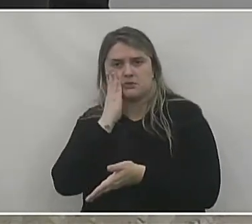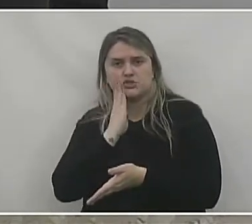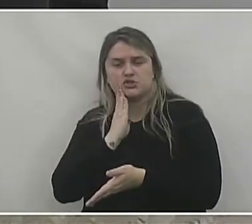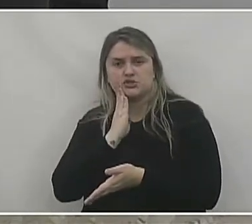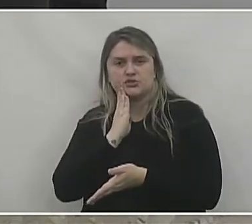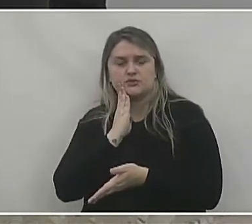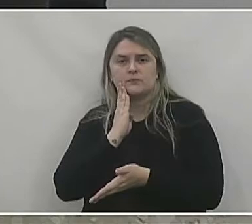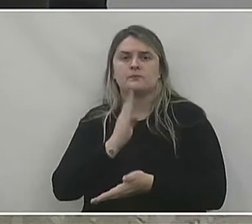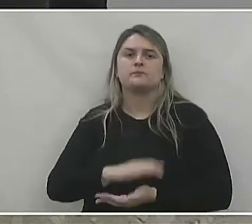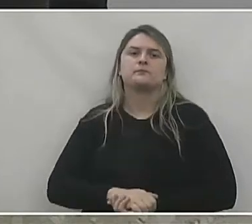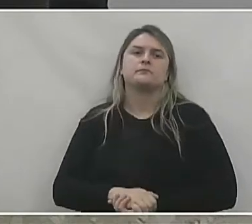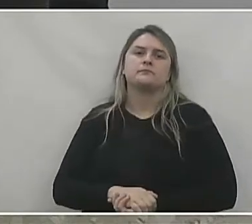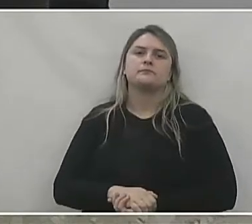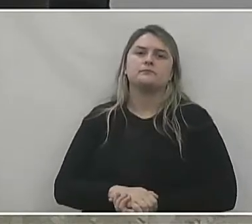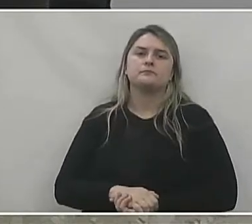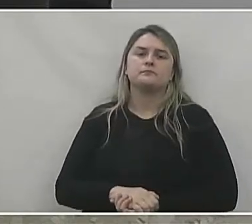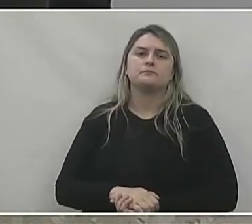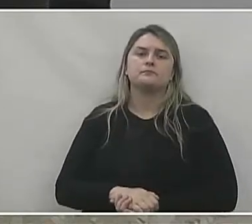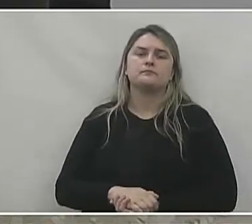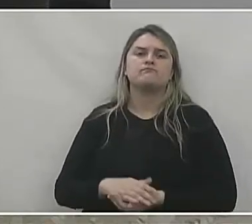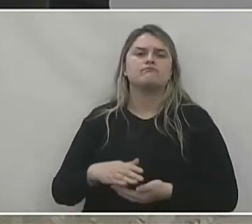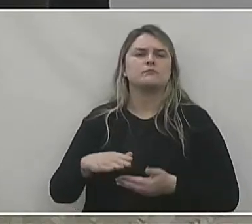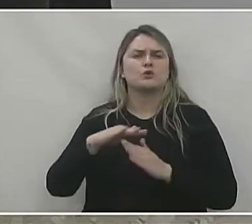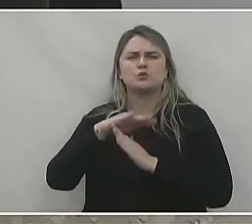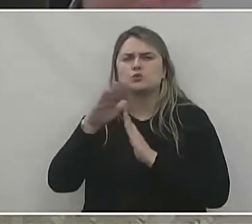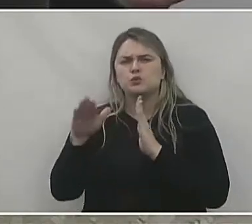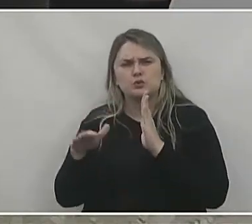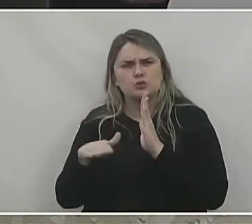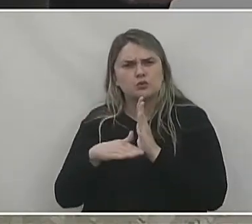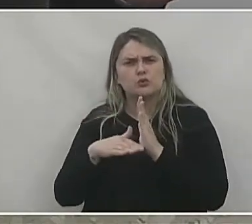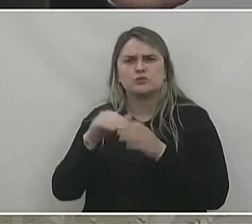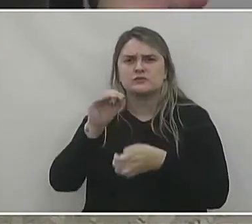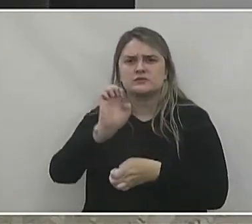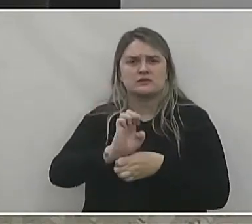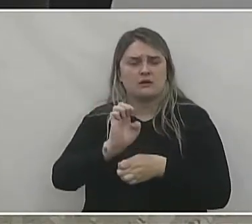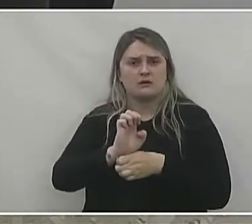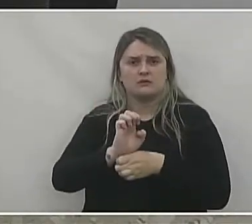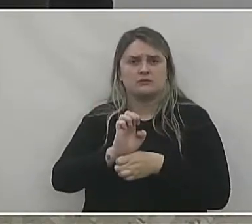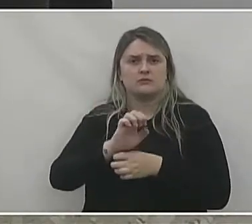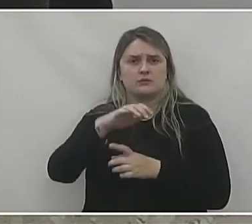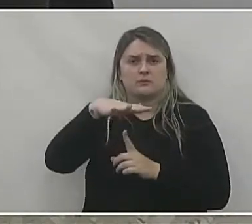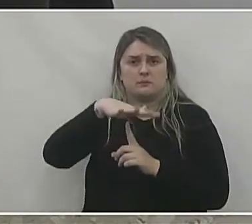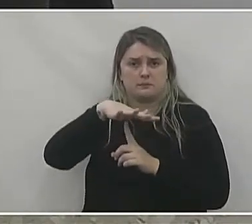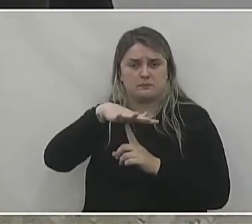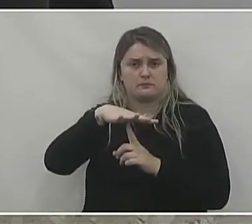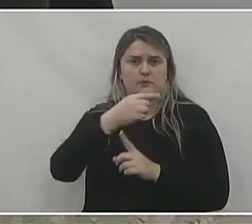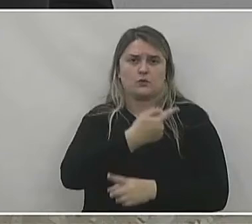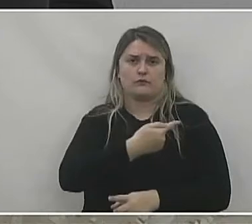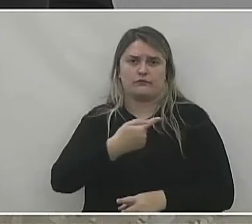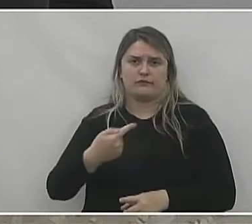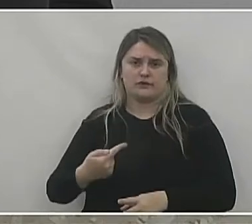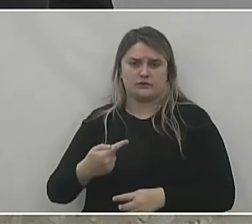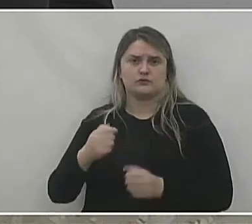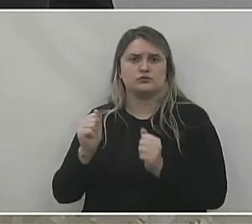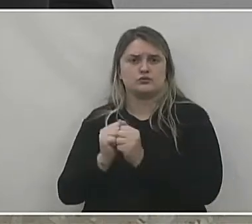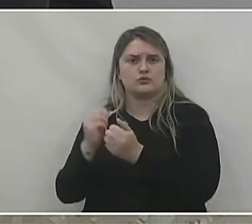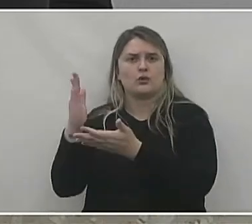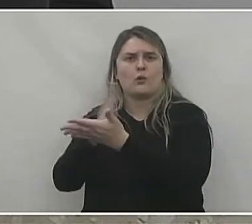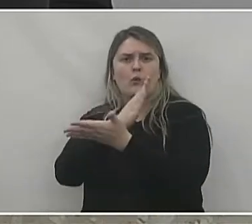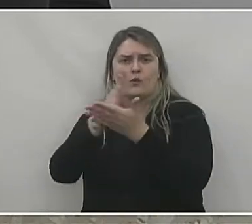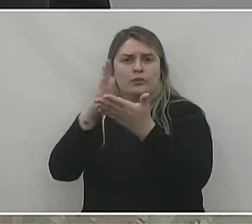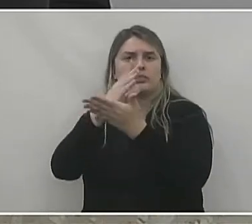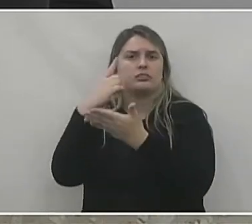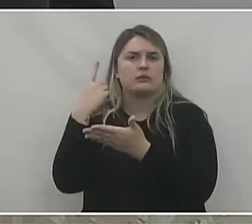o Santim, junto com o Bachir, também todo o estado, né, do Paraná, o governo, junto com alguns